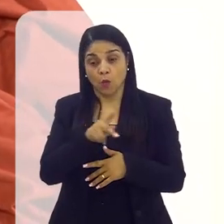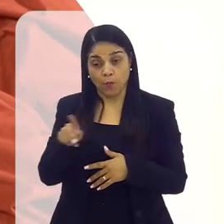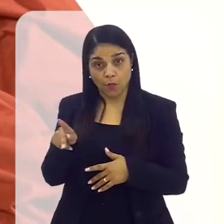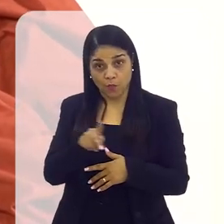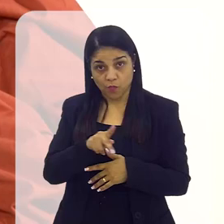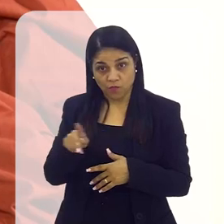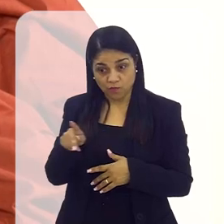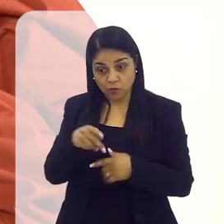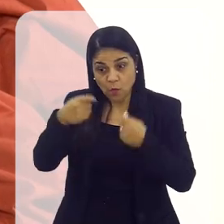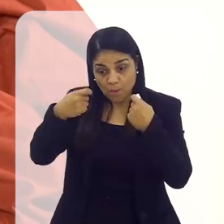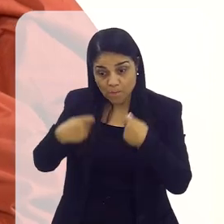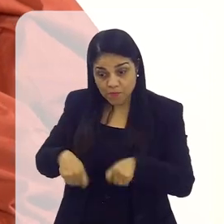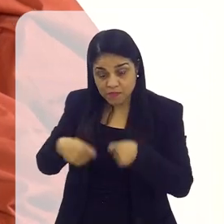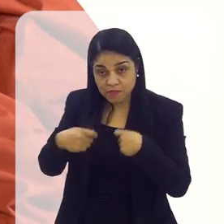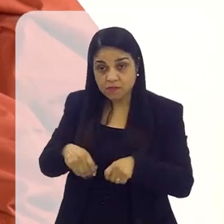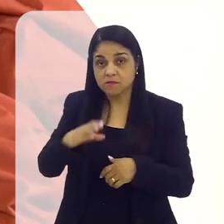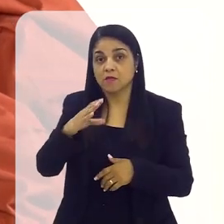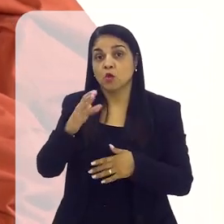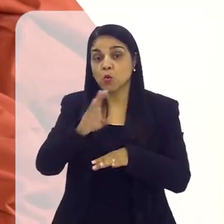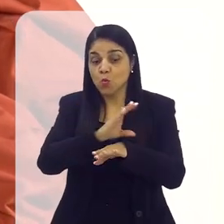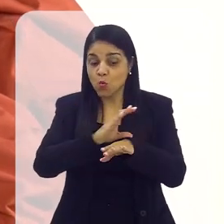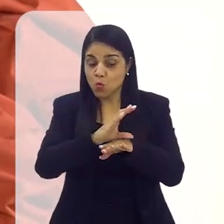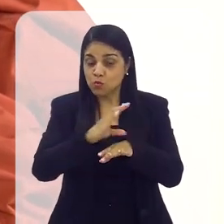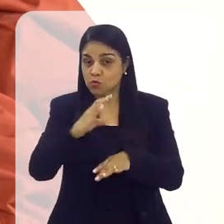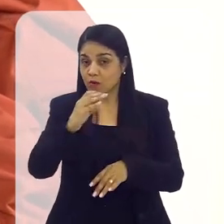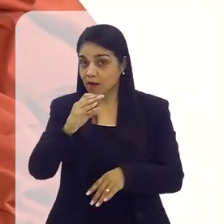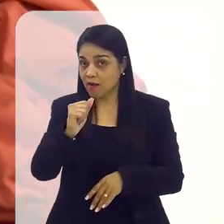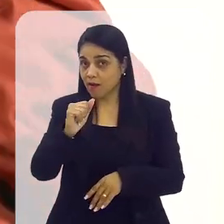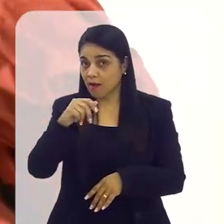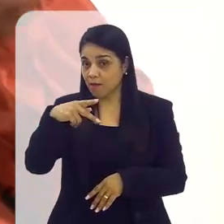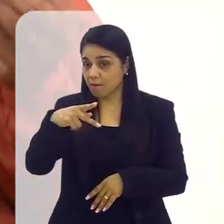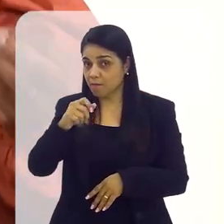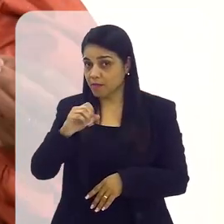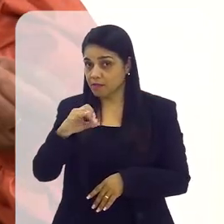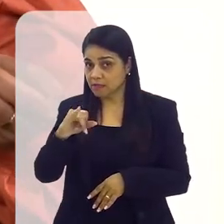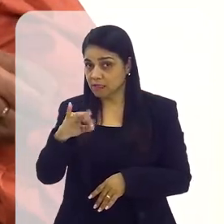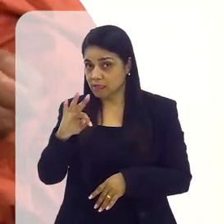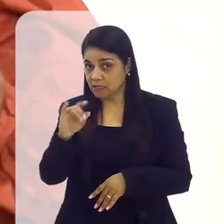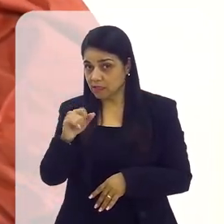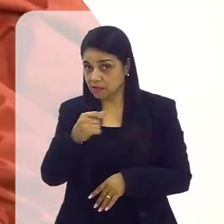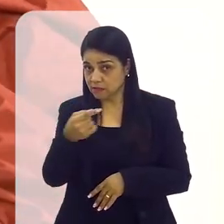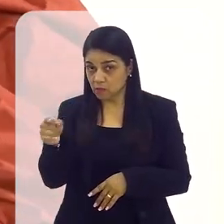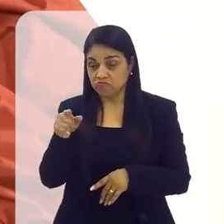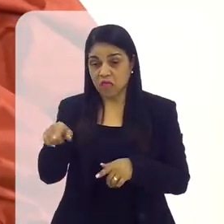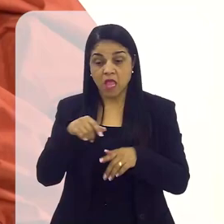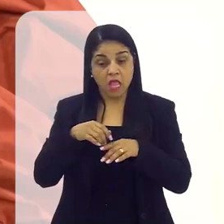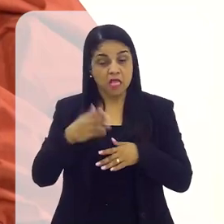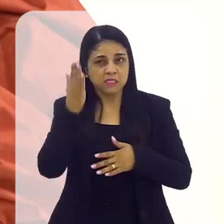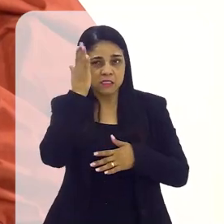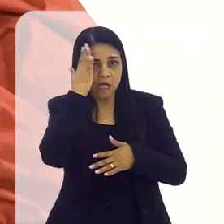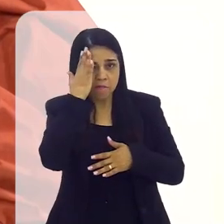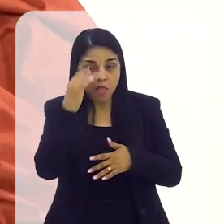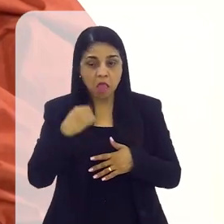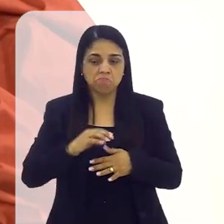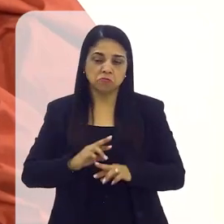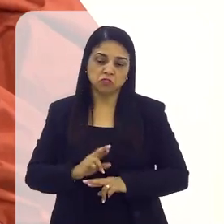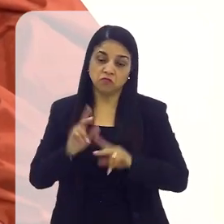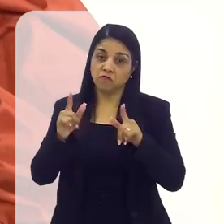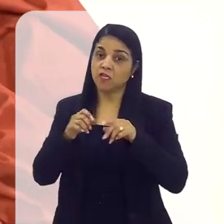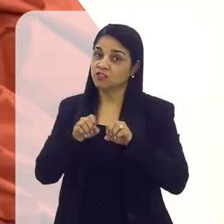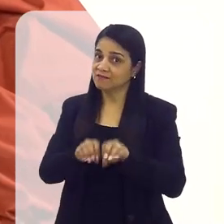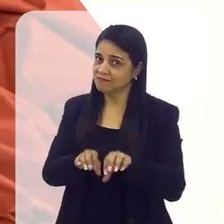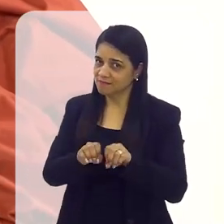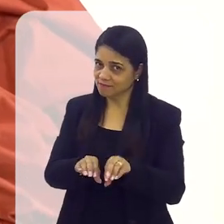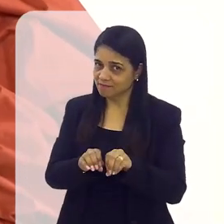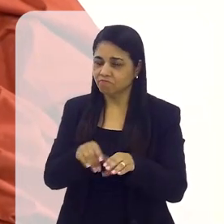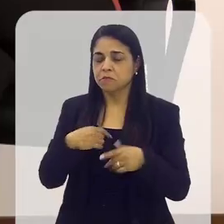ser professor, você tem que passar por uma capacitação, porque saber uma coisa e ensinar é outra. Claro. Então, todo mundo que quer ser professor